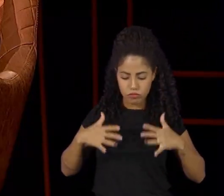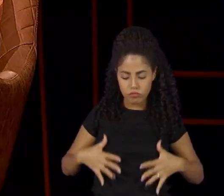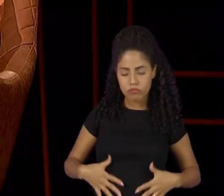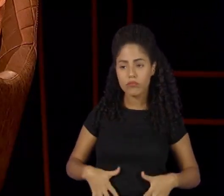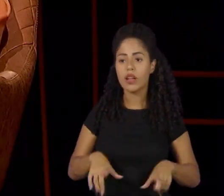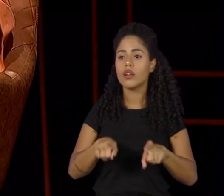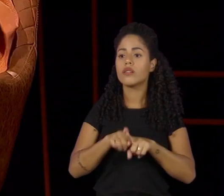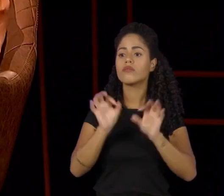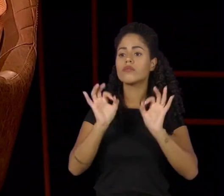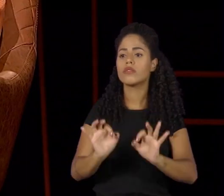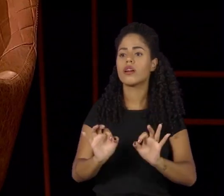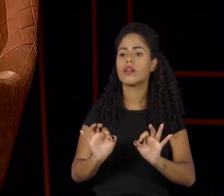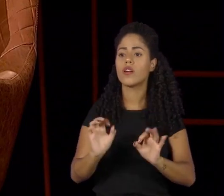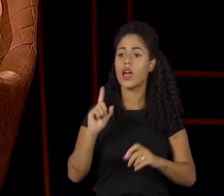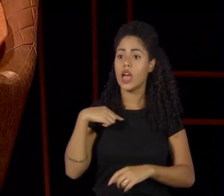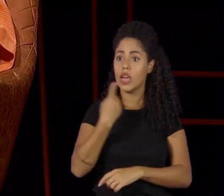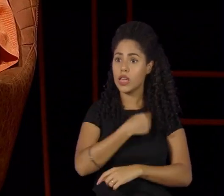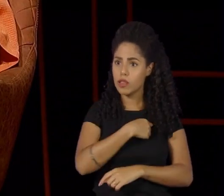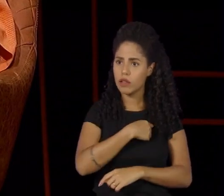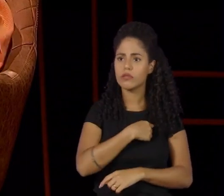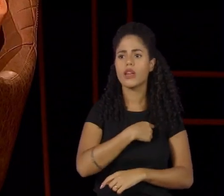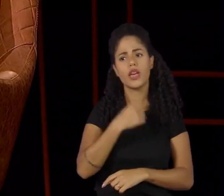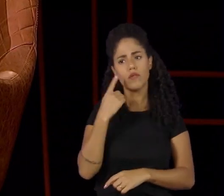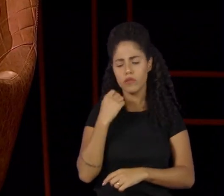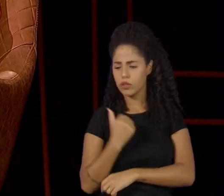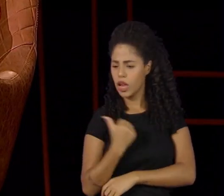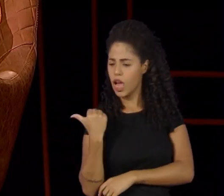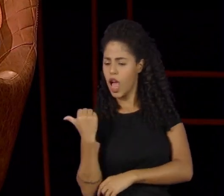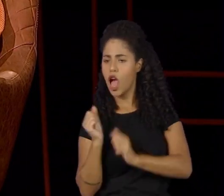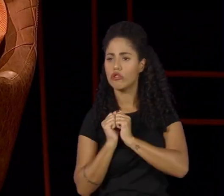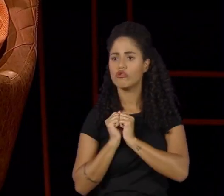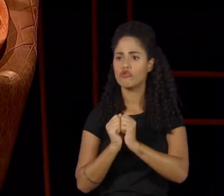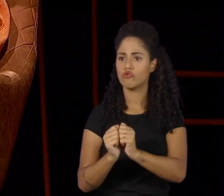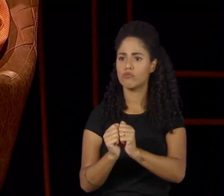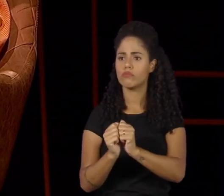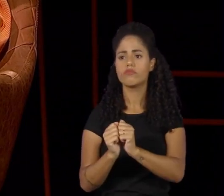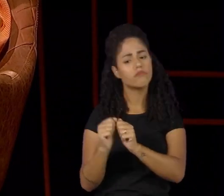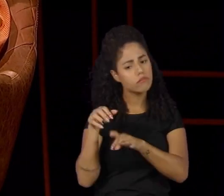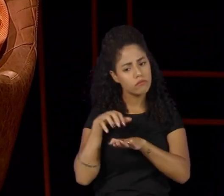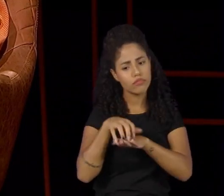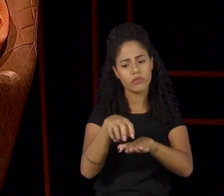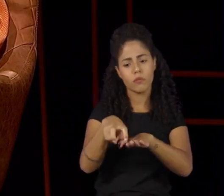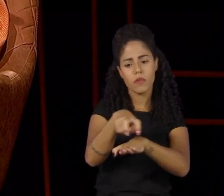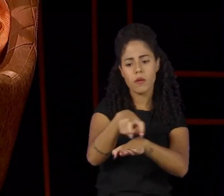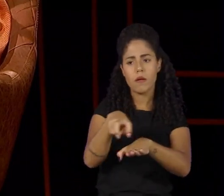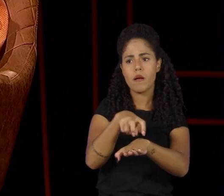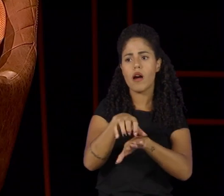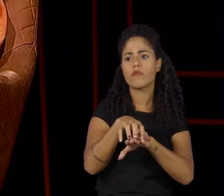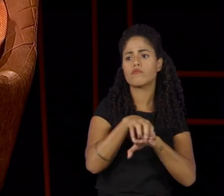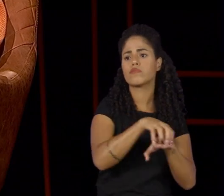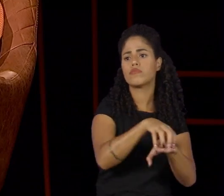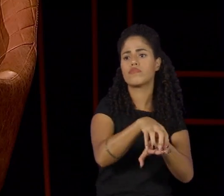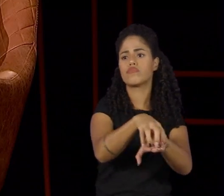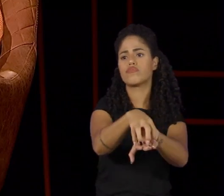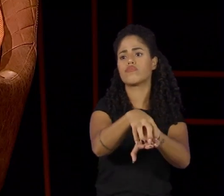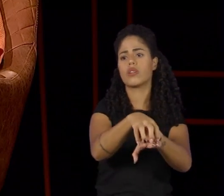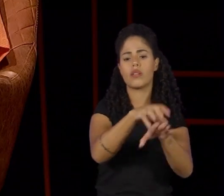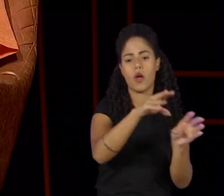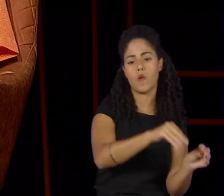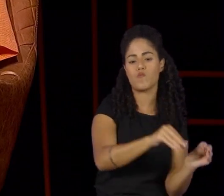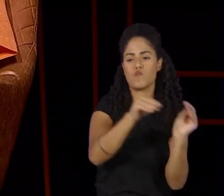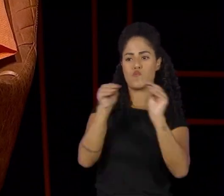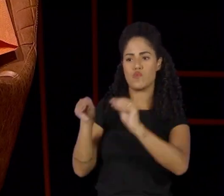espetáculo. E nós viemos embora, e eu peguei uma carona, que era como eu tinha a possibilidade de sair de lá e